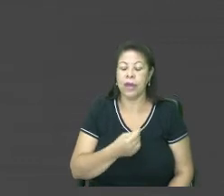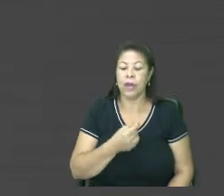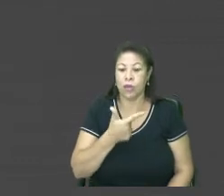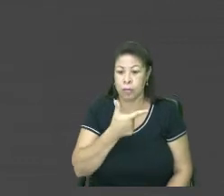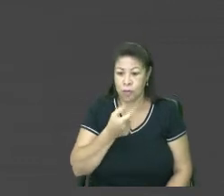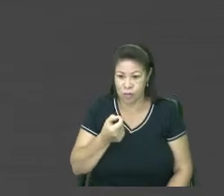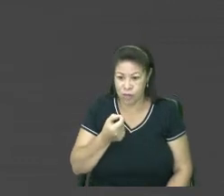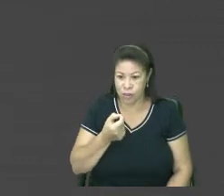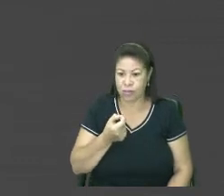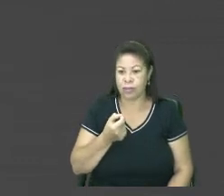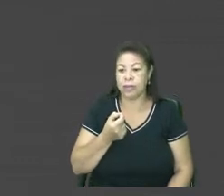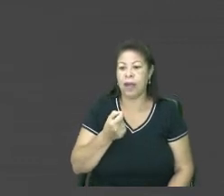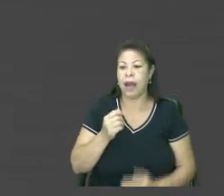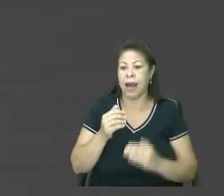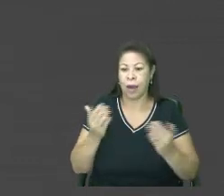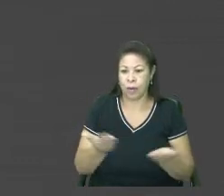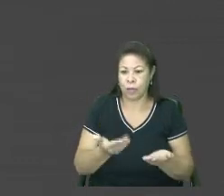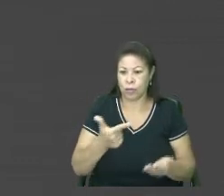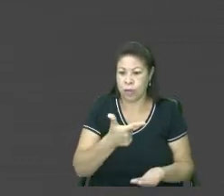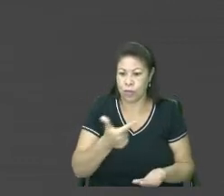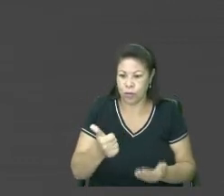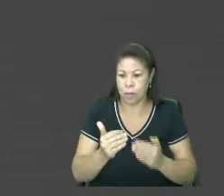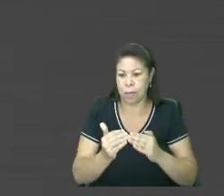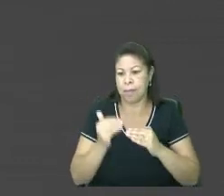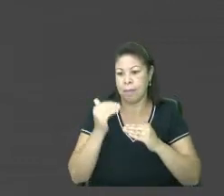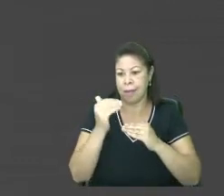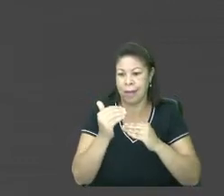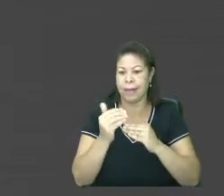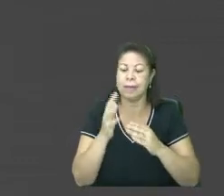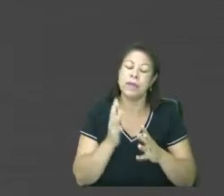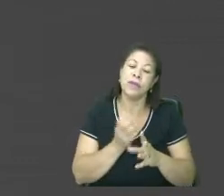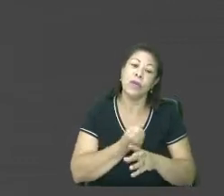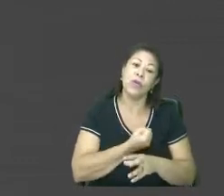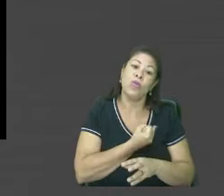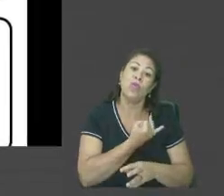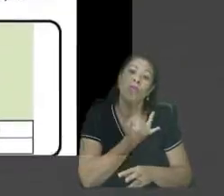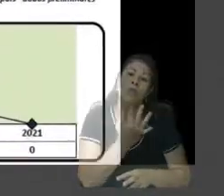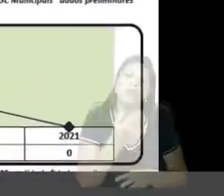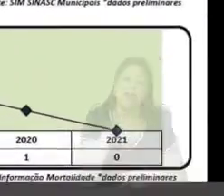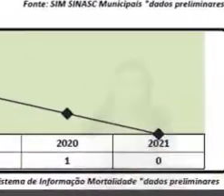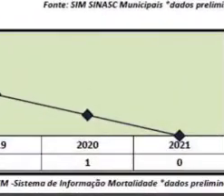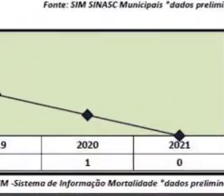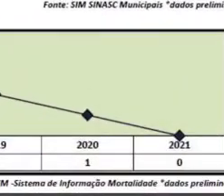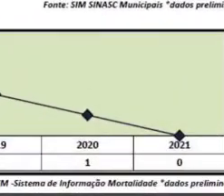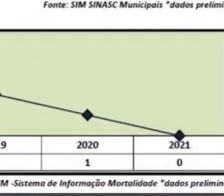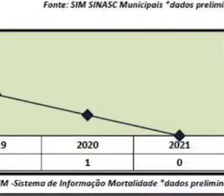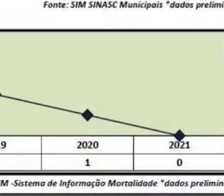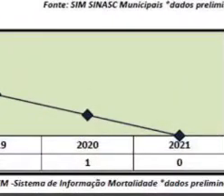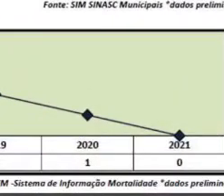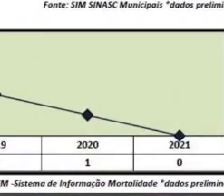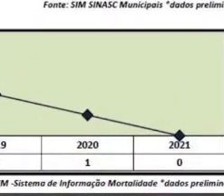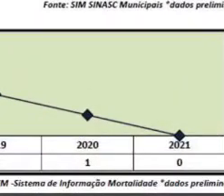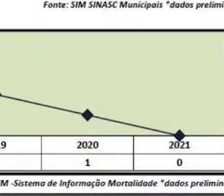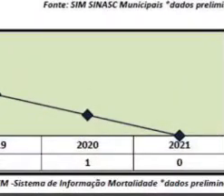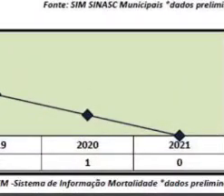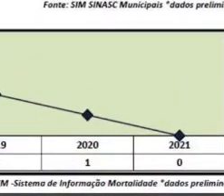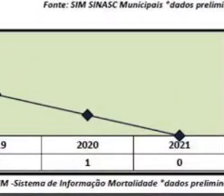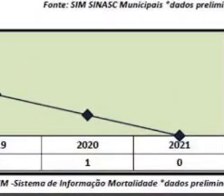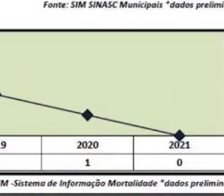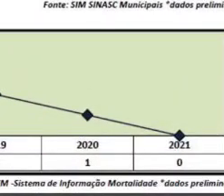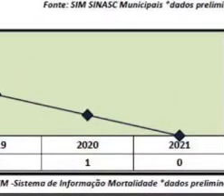esses dados também são dados que ainda serão atualizados e a gente depois traz um pouco mais atualizado assim que